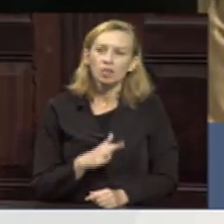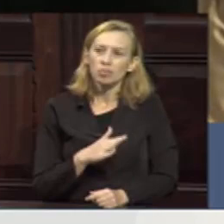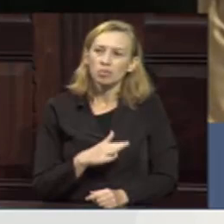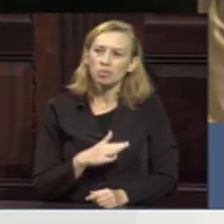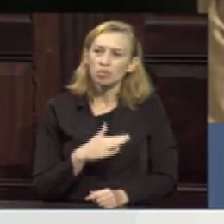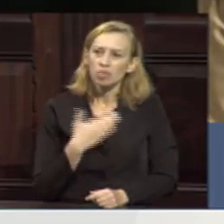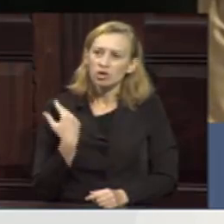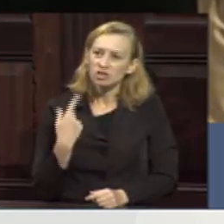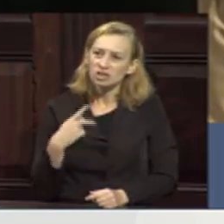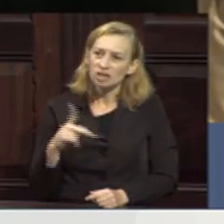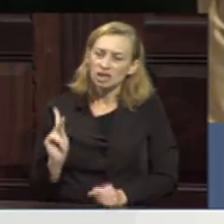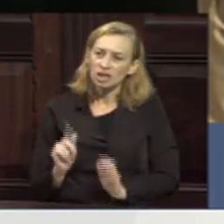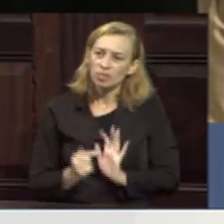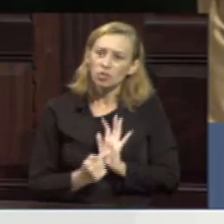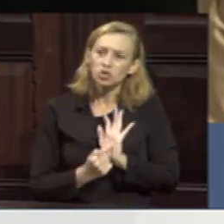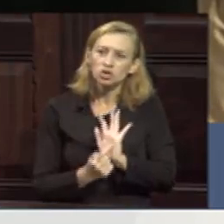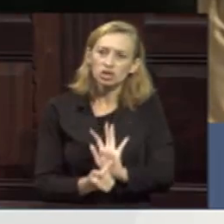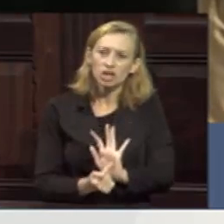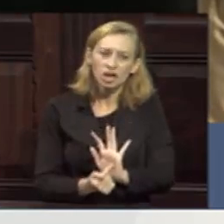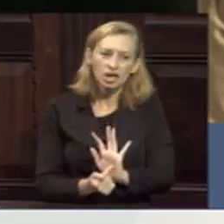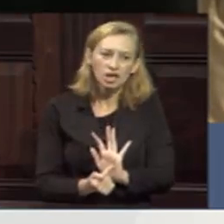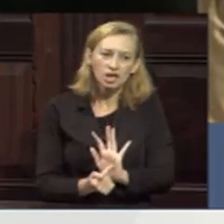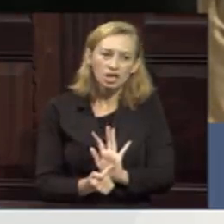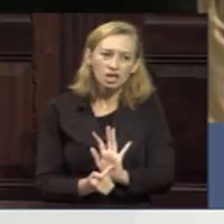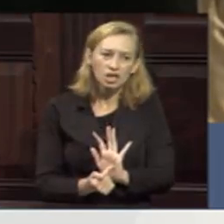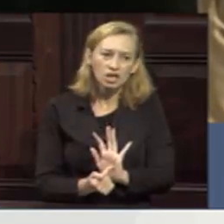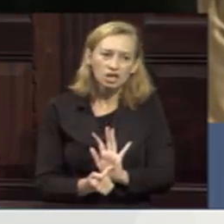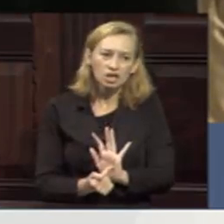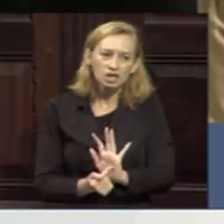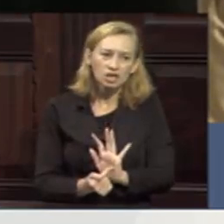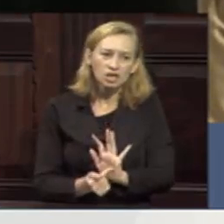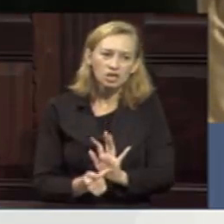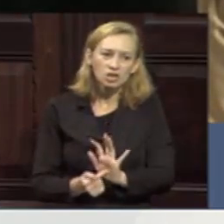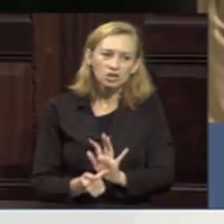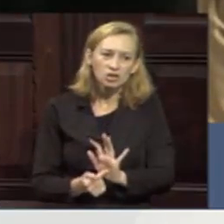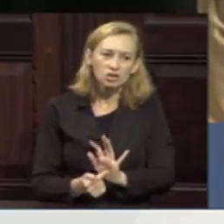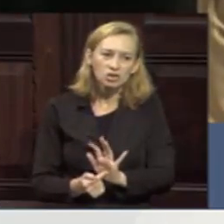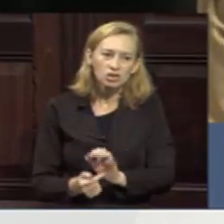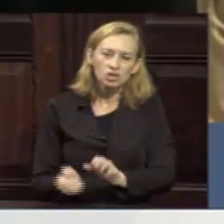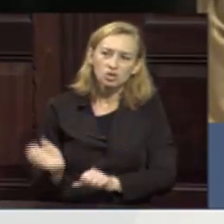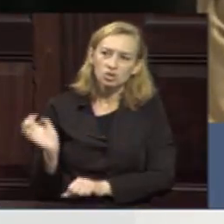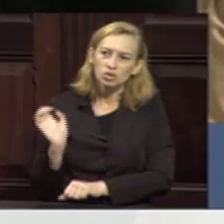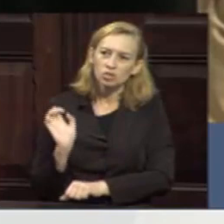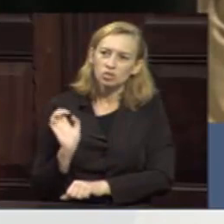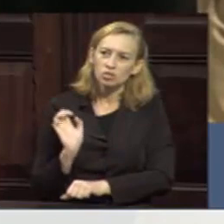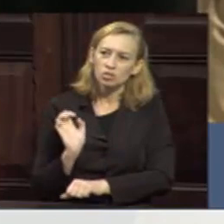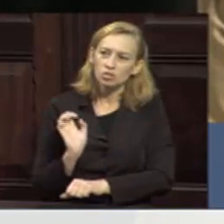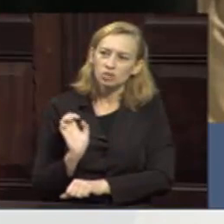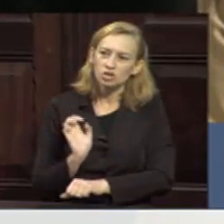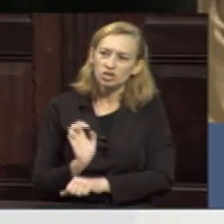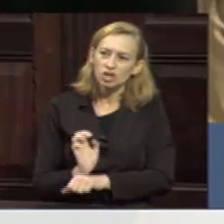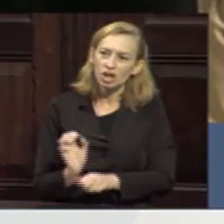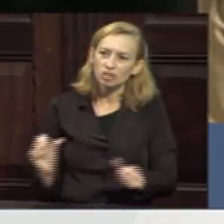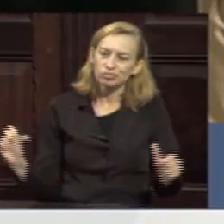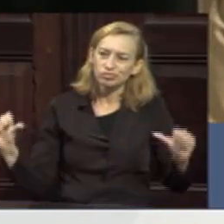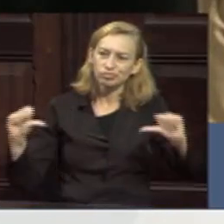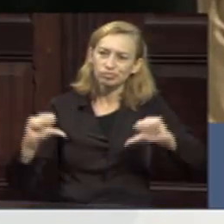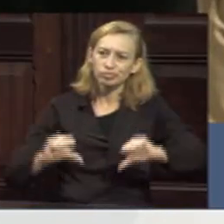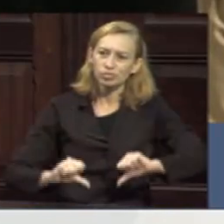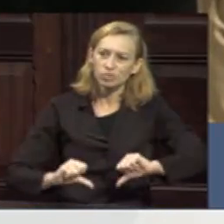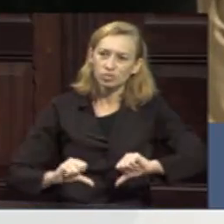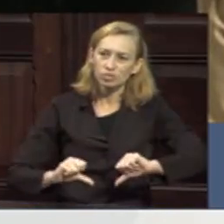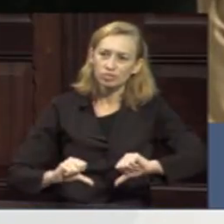a confirmação do estado de barbárie que se vive no Rio de Janeiro.